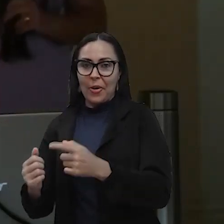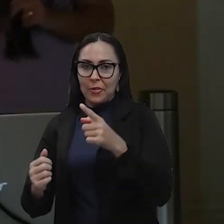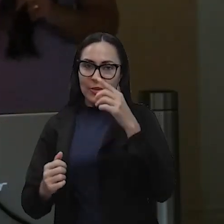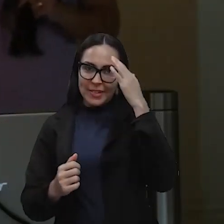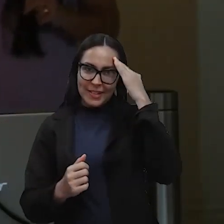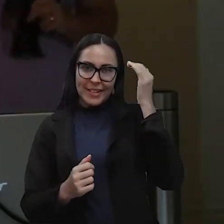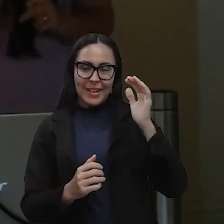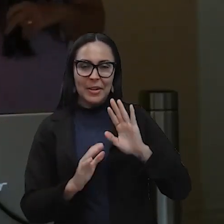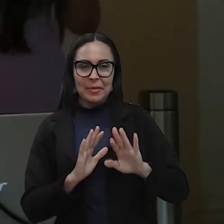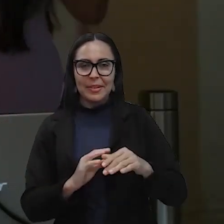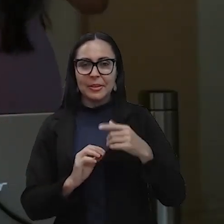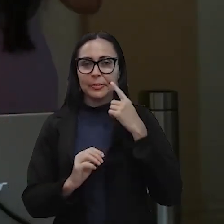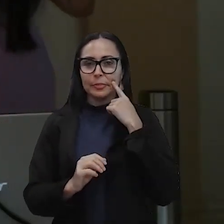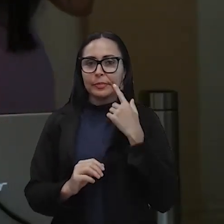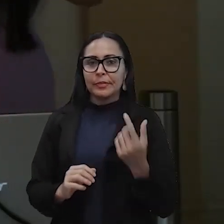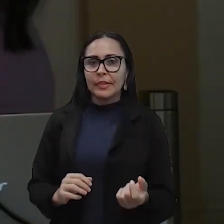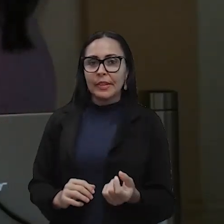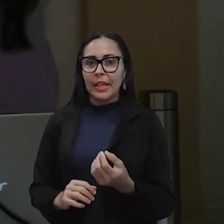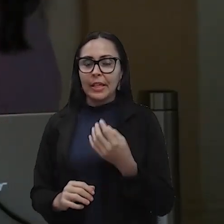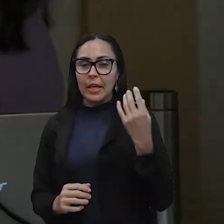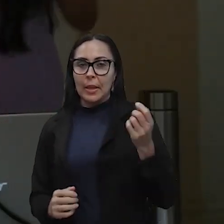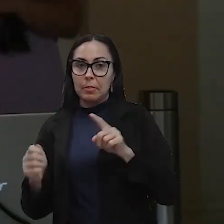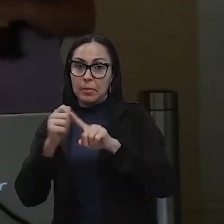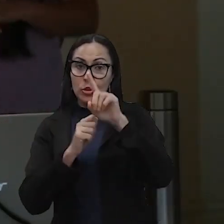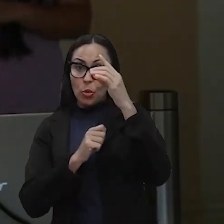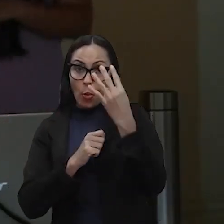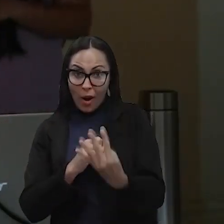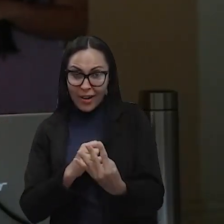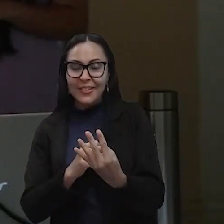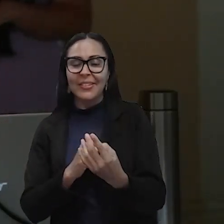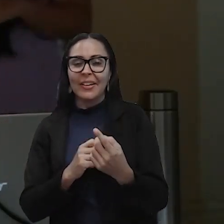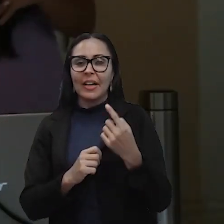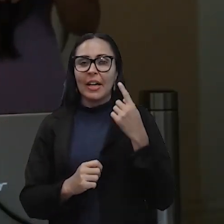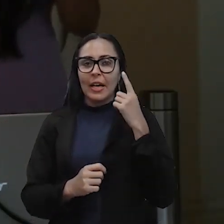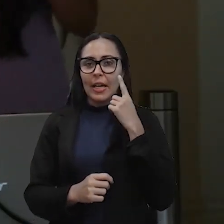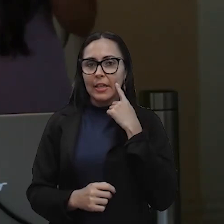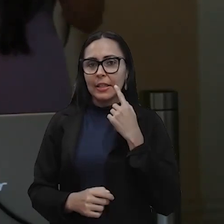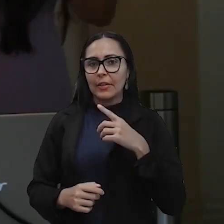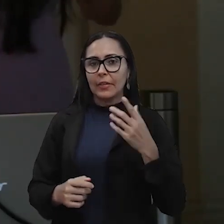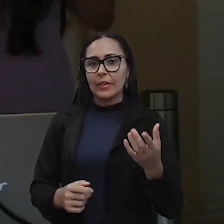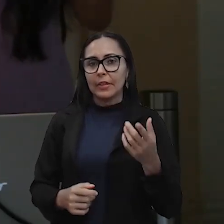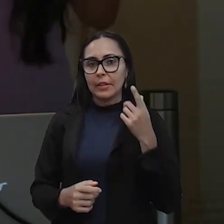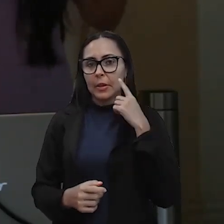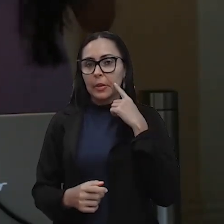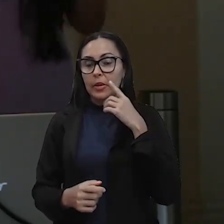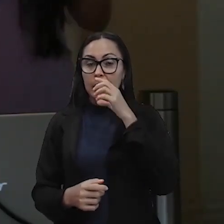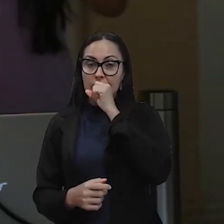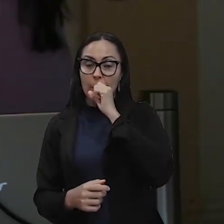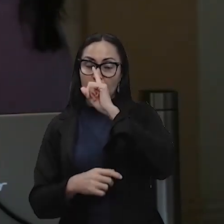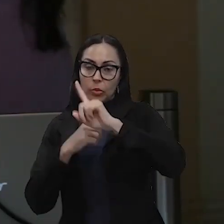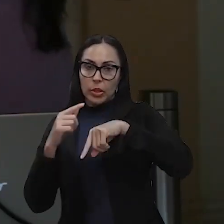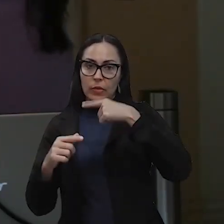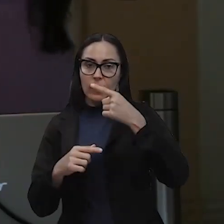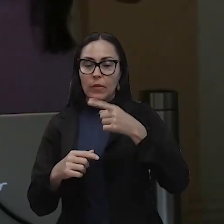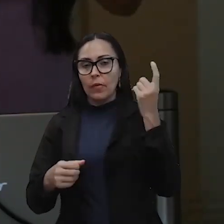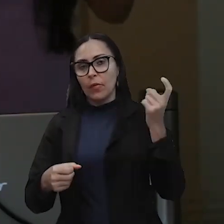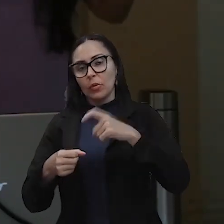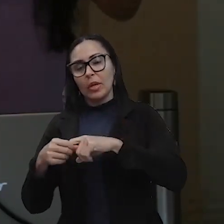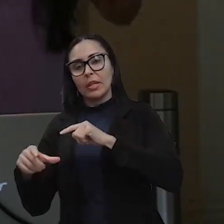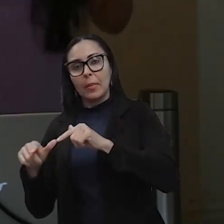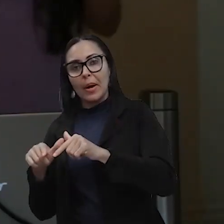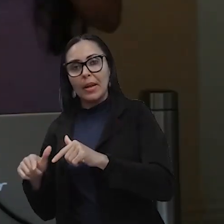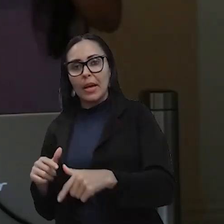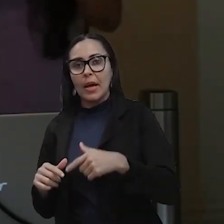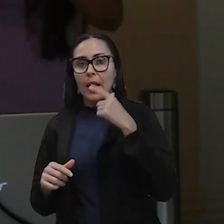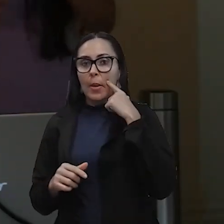tem 4 meses. E tá aí, eu vou voltar aos plantões já sábado que vem. E aí eu tive que trazer ele porque o estoque do leitinho que eu